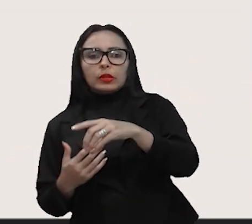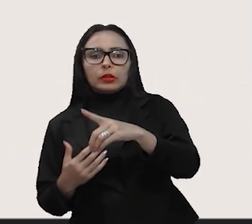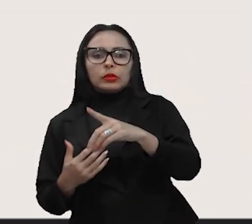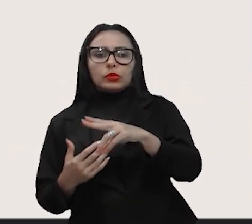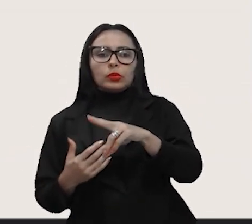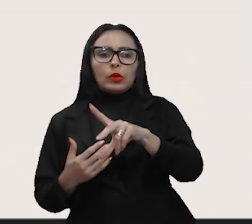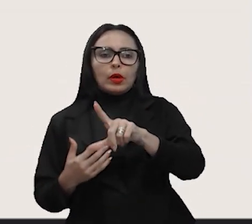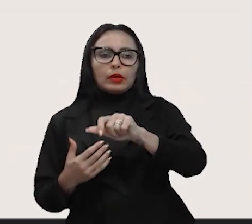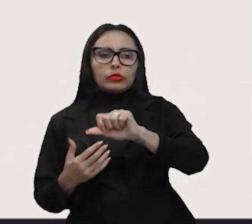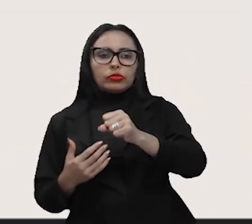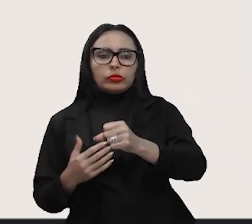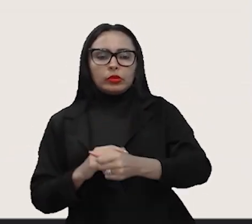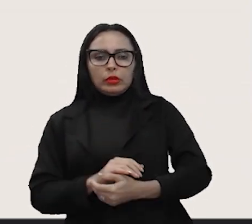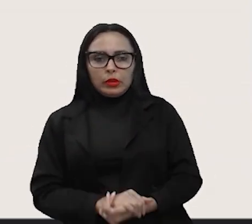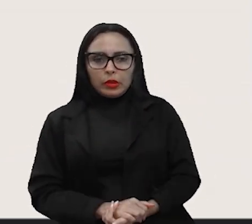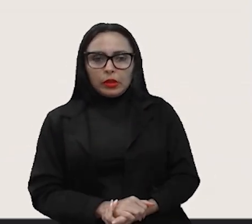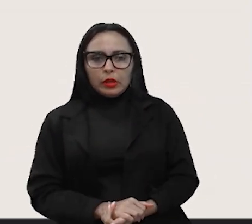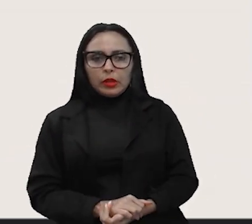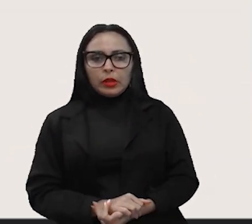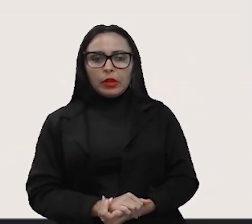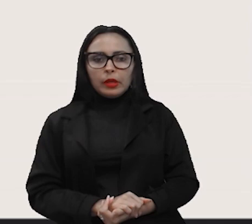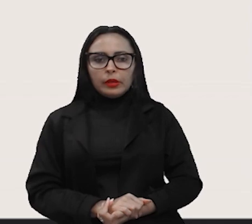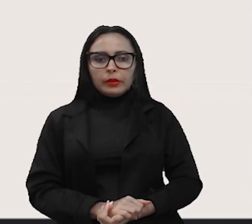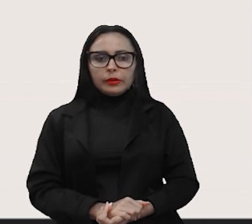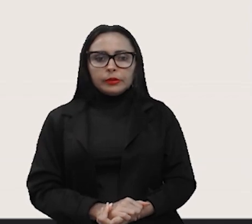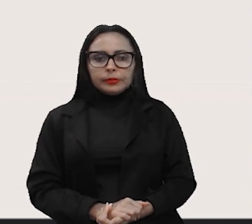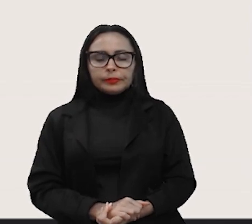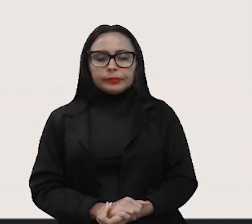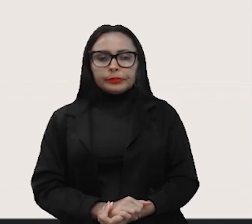Ó, vocês vão ter que saber as principais glândulas.